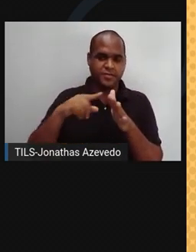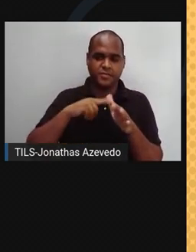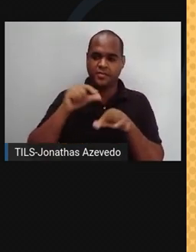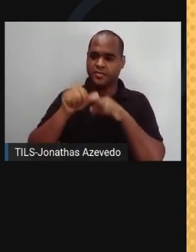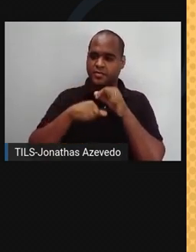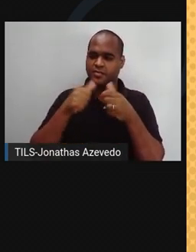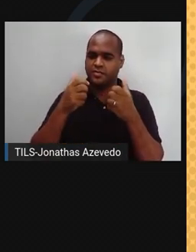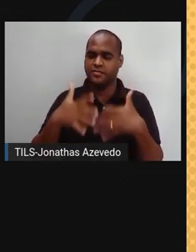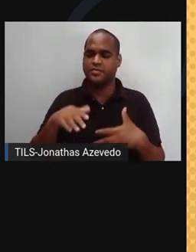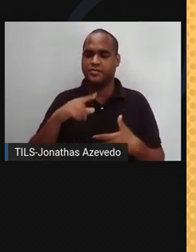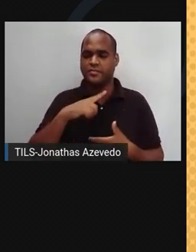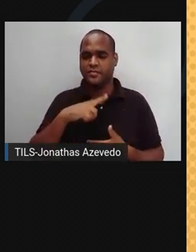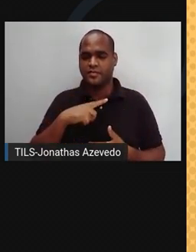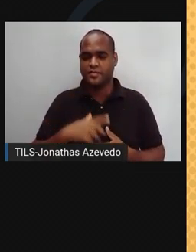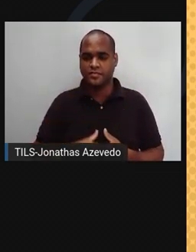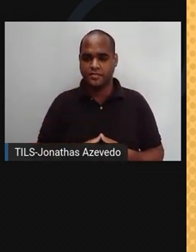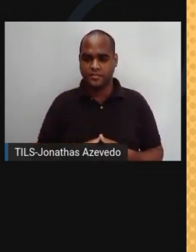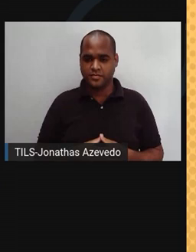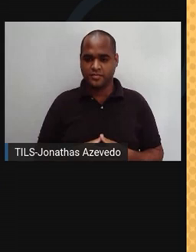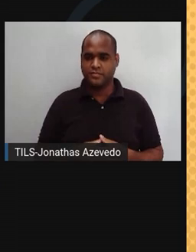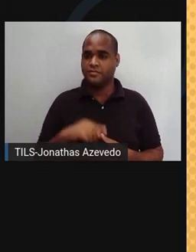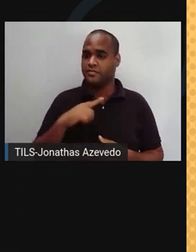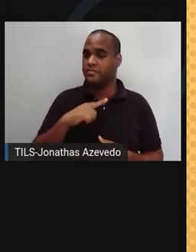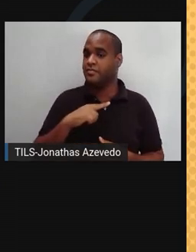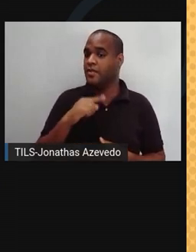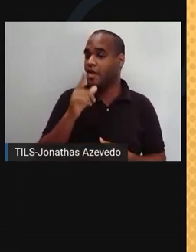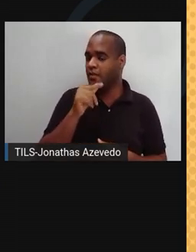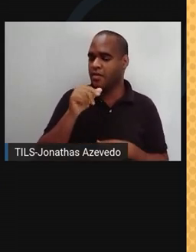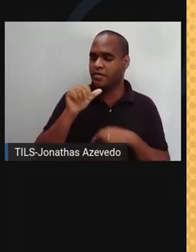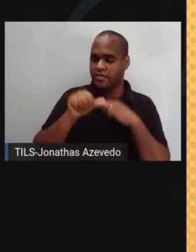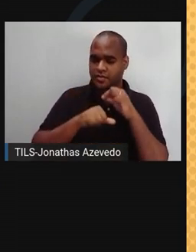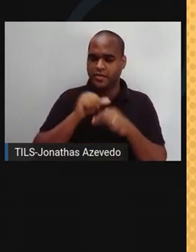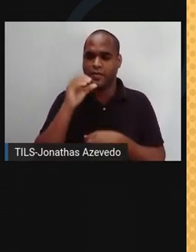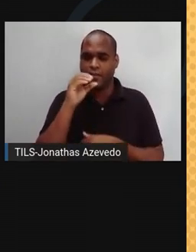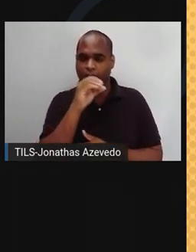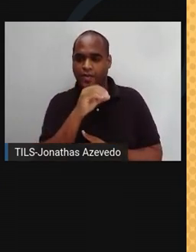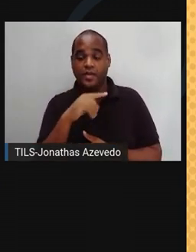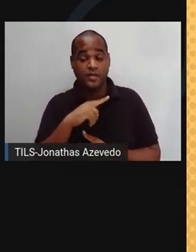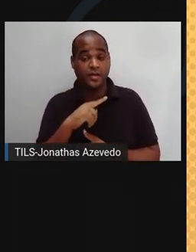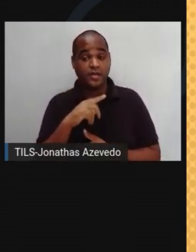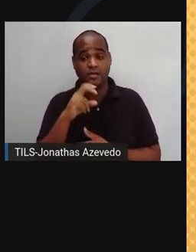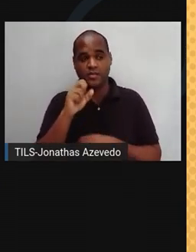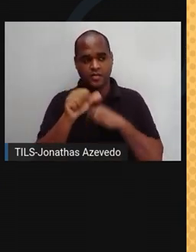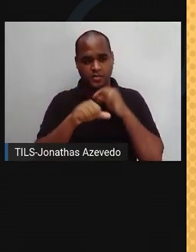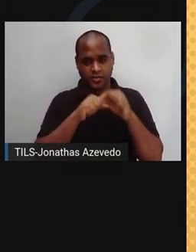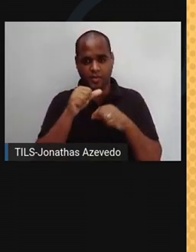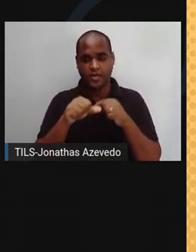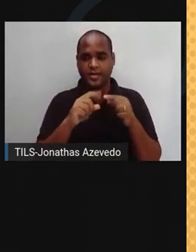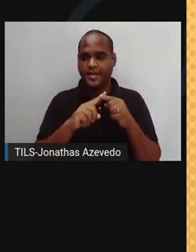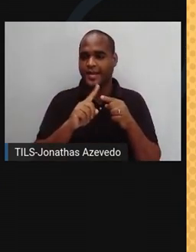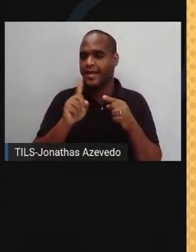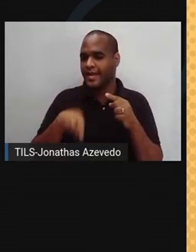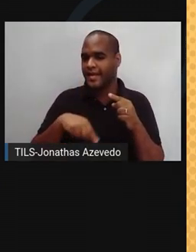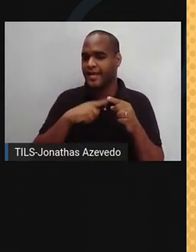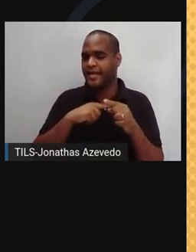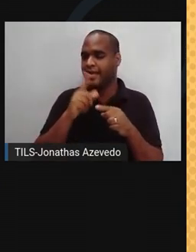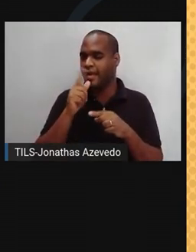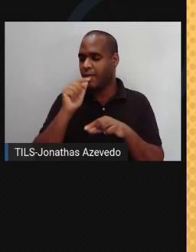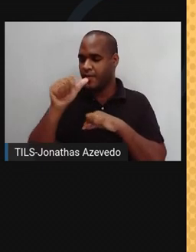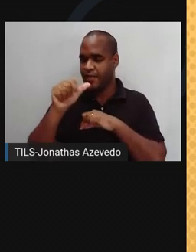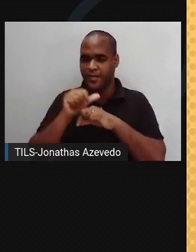vinte de sol a água desse Rio é aquecida e parte dela passa do estado líquido para o gasoso